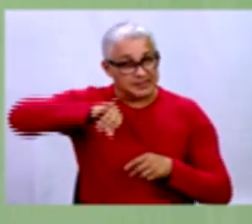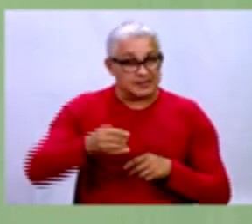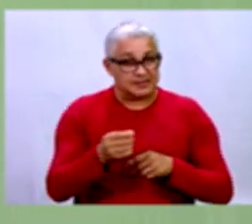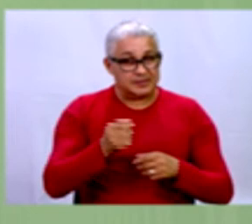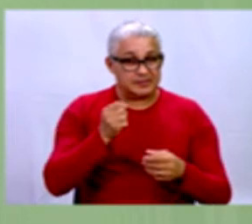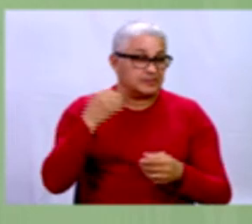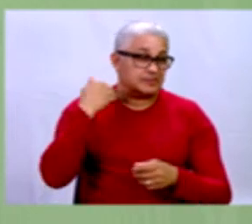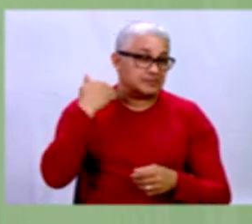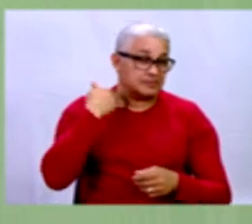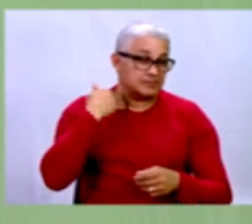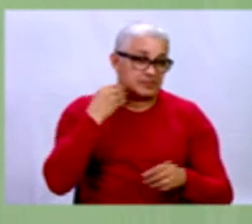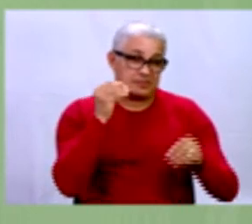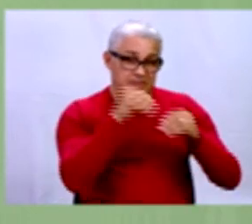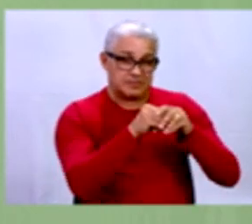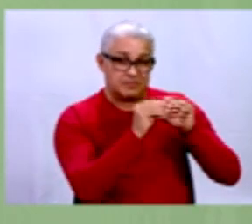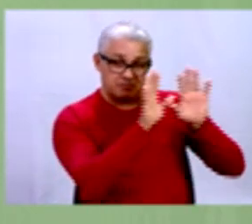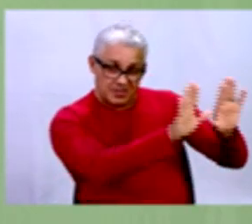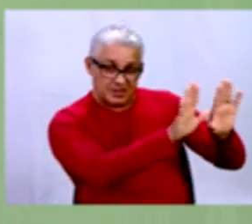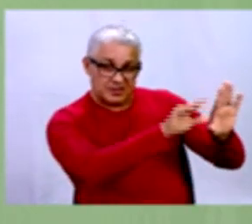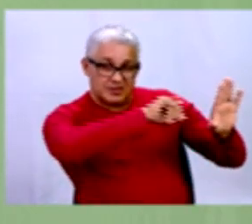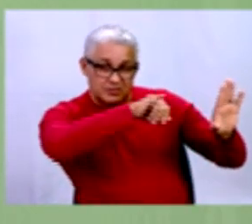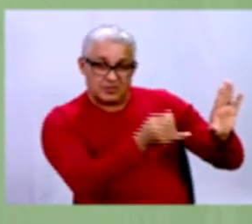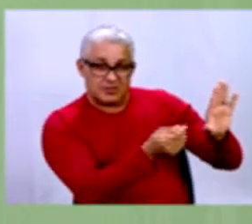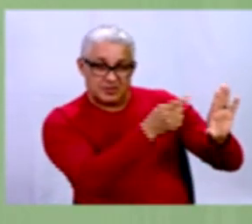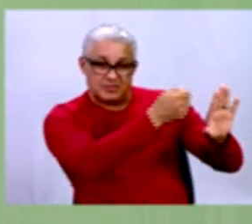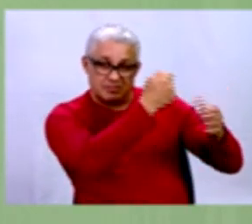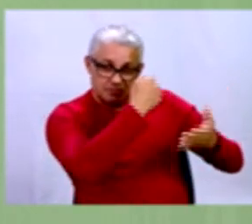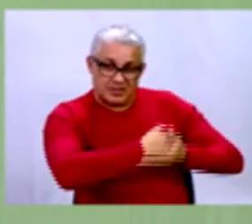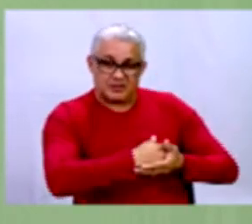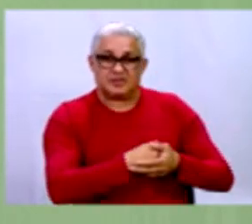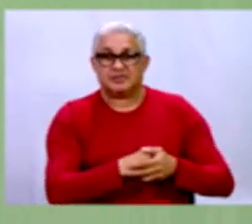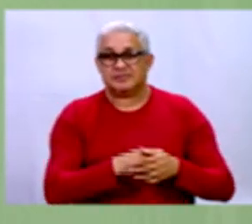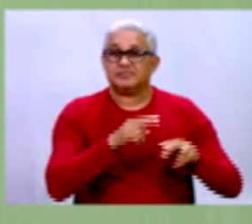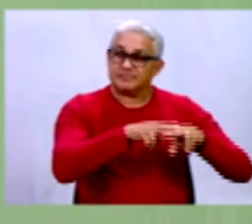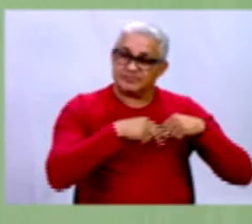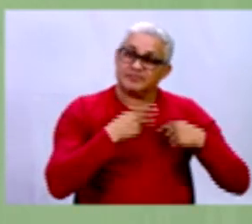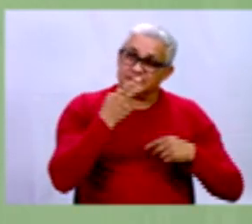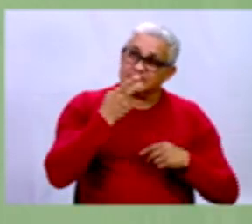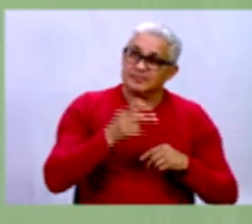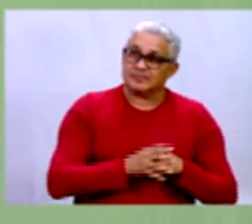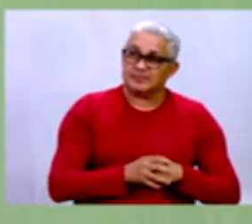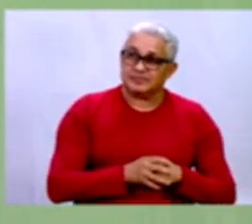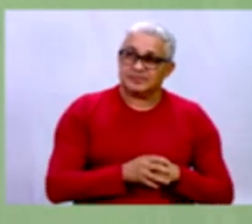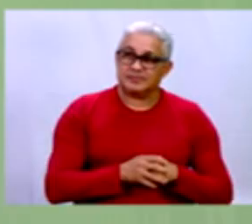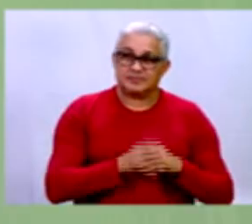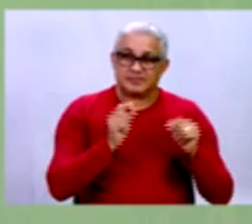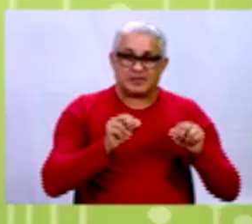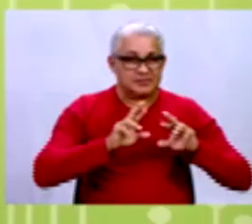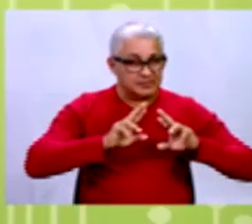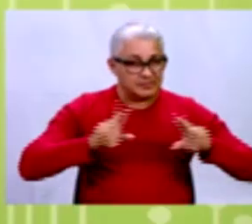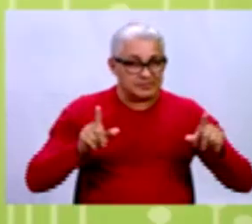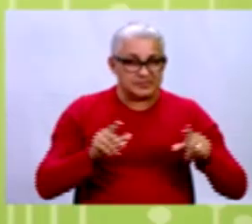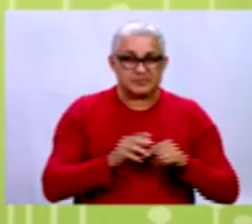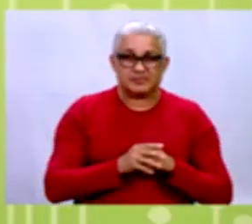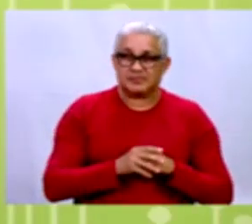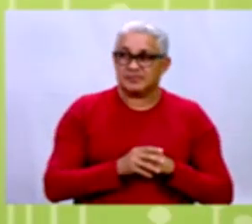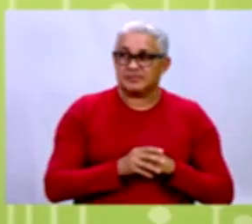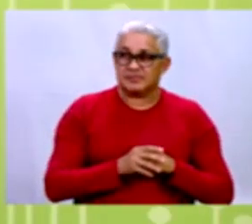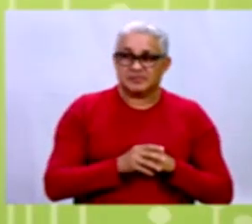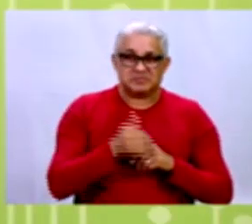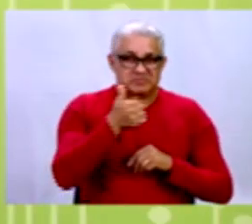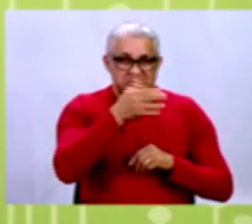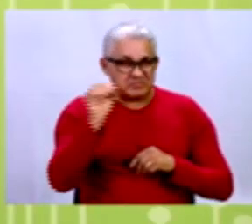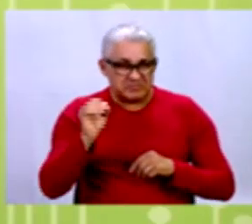para você ter deixado o dinheiro aplicado lá. Então, por isso que eu acho interessante, por isso que eu falei para vocês, por mais que vai dar uma diferença de 100, cento e poucos